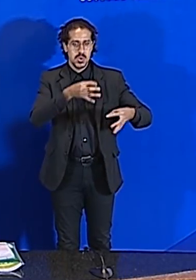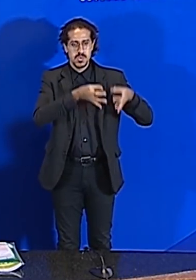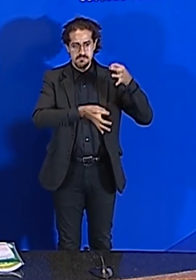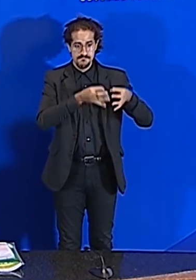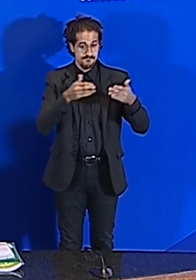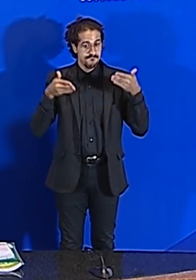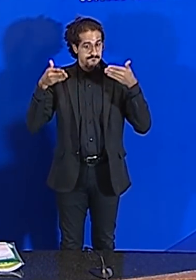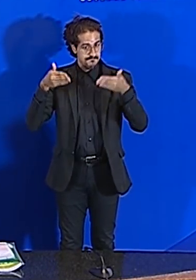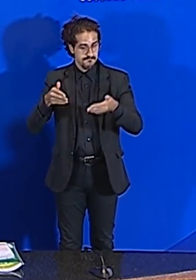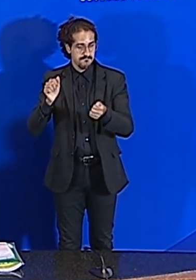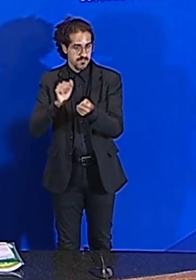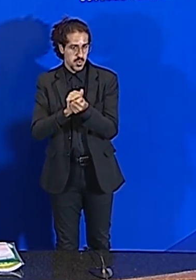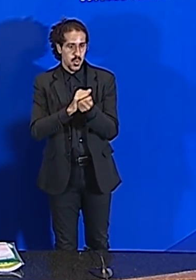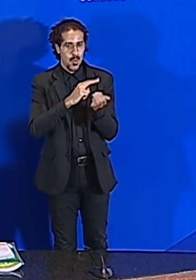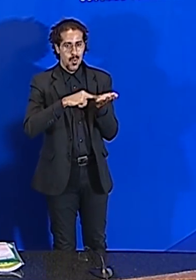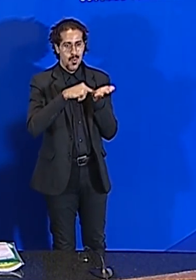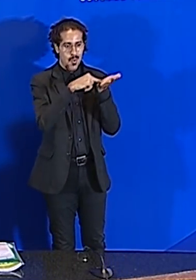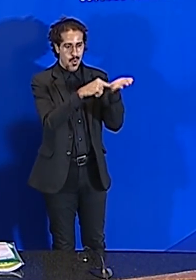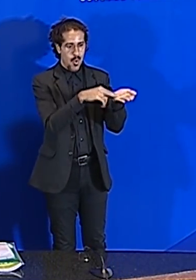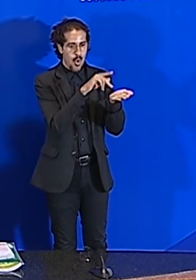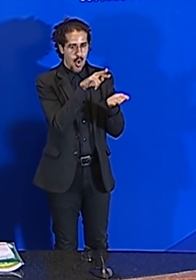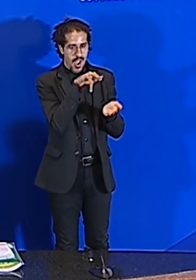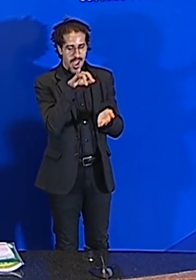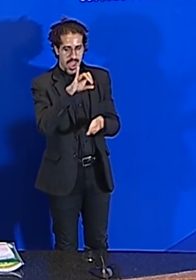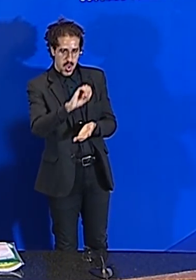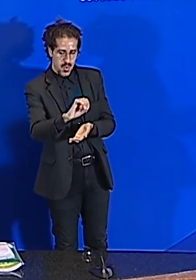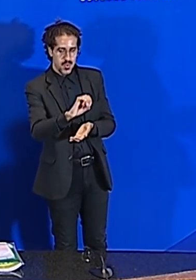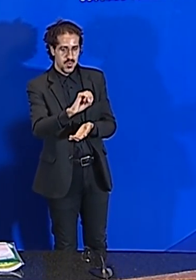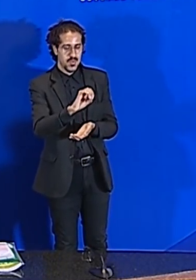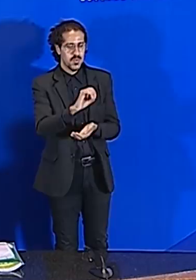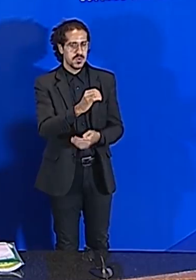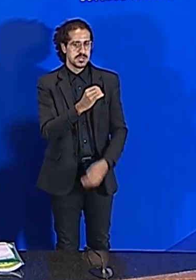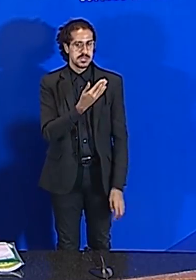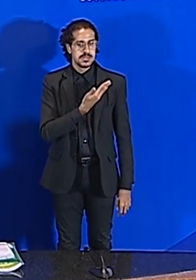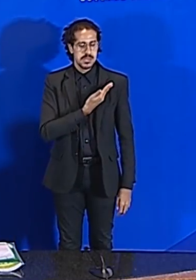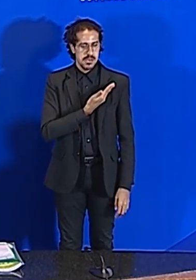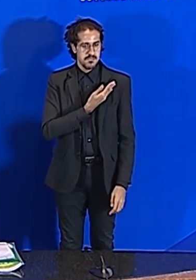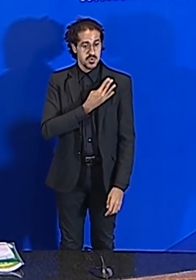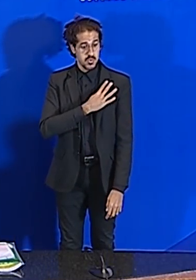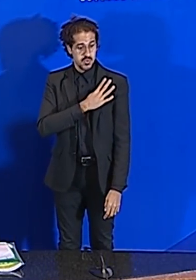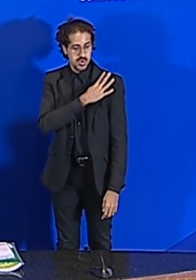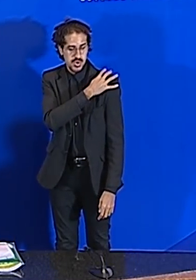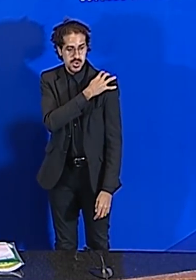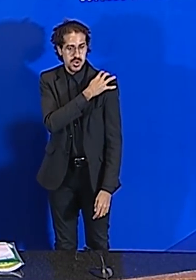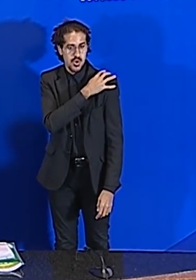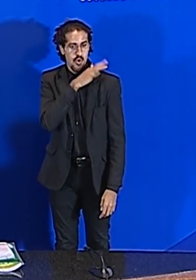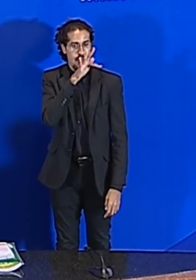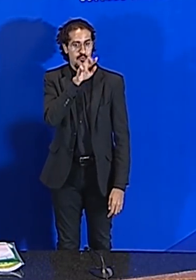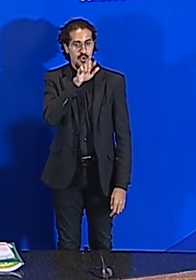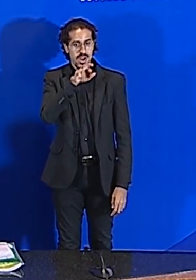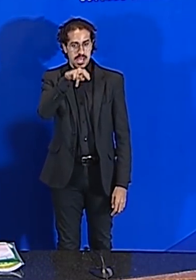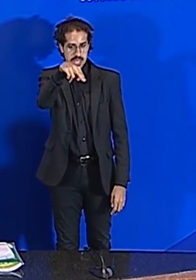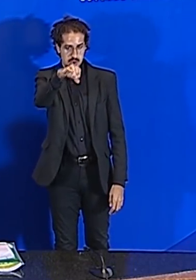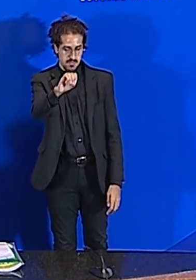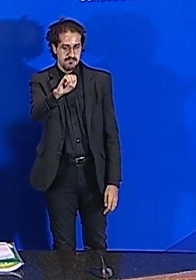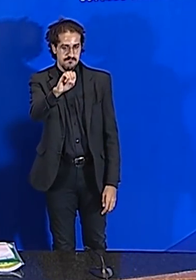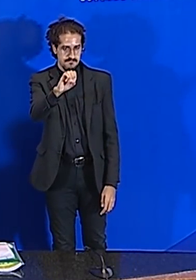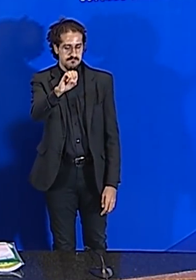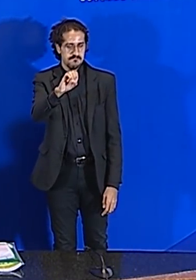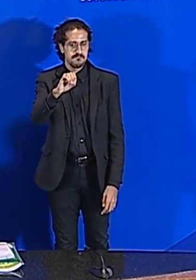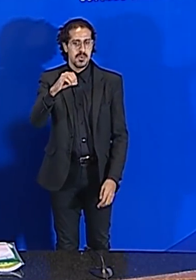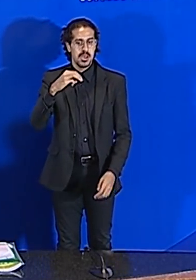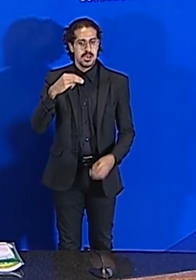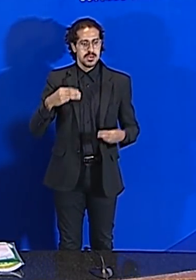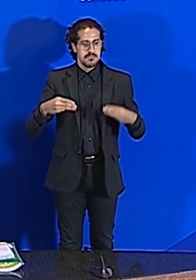participou, aos Correios, na figura do amigo general Floriano, ao ministro